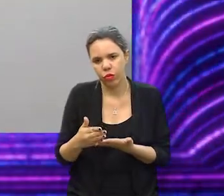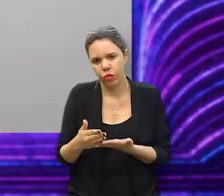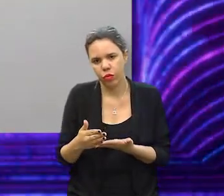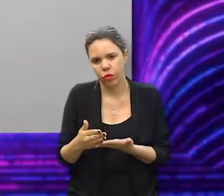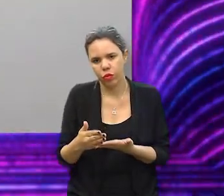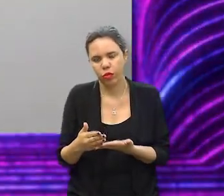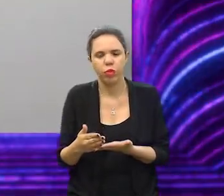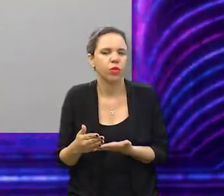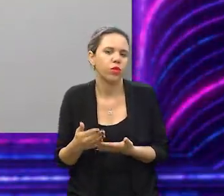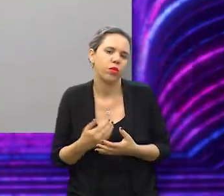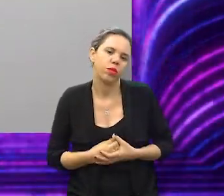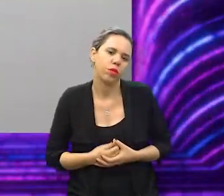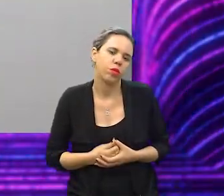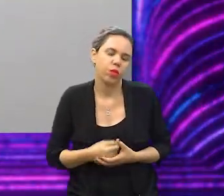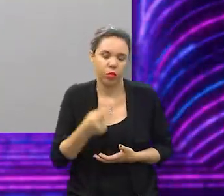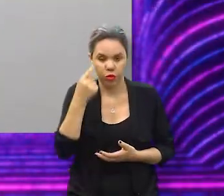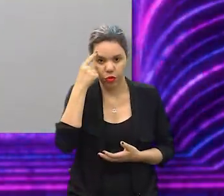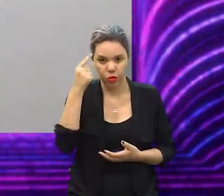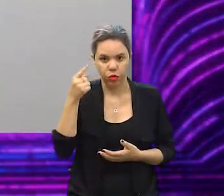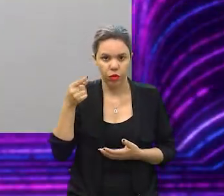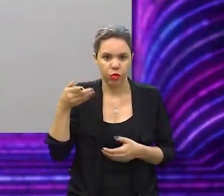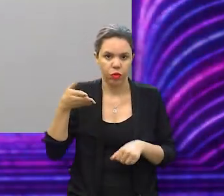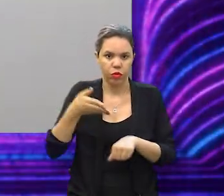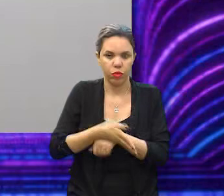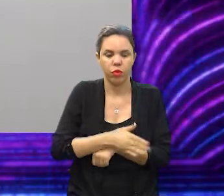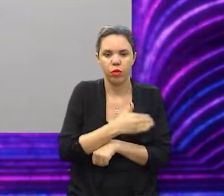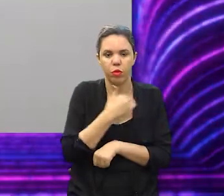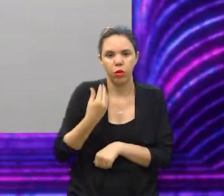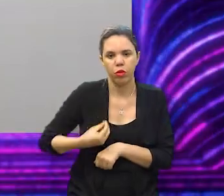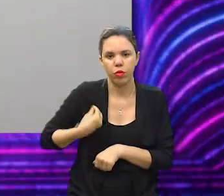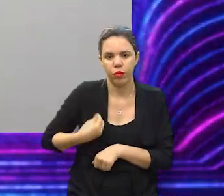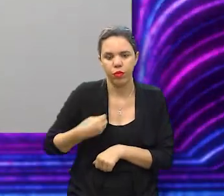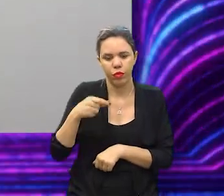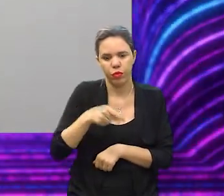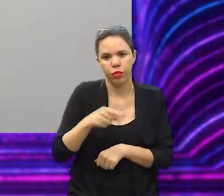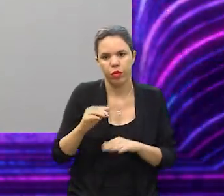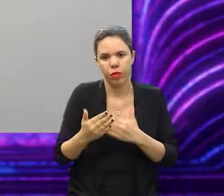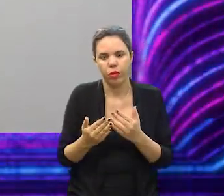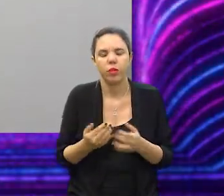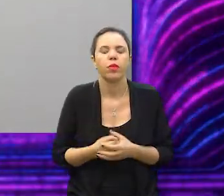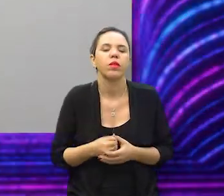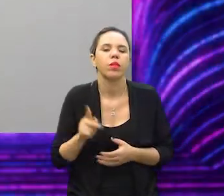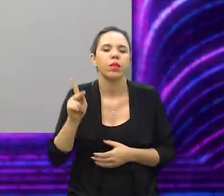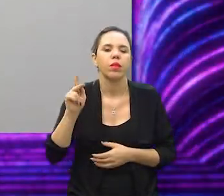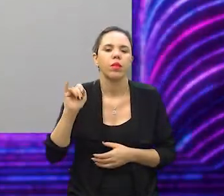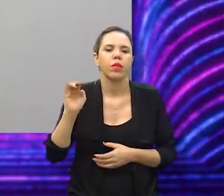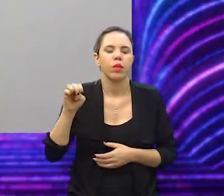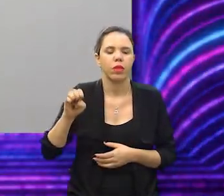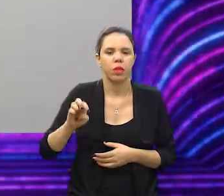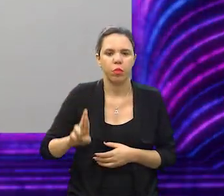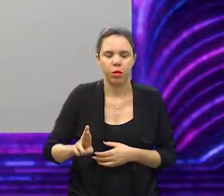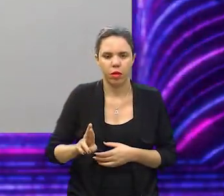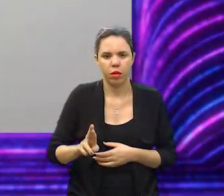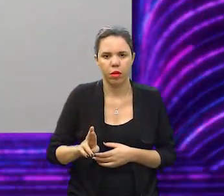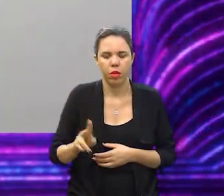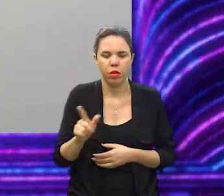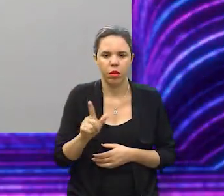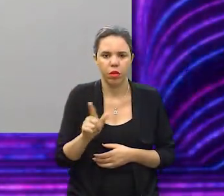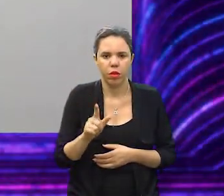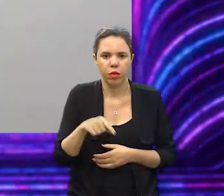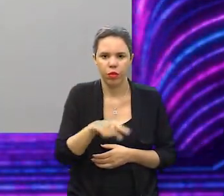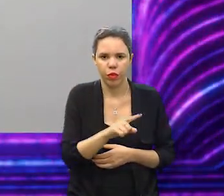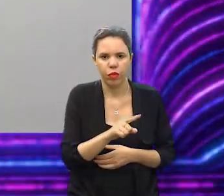plot, né? Com essa ideia da invasão de mortos-vivos ali na vila de Kimber. Evidentemente que foi se